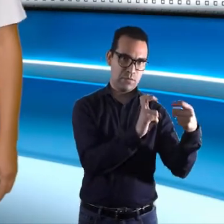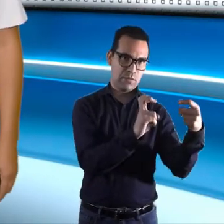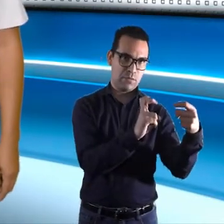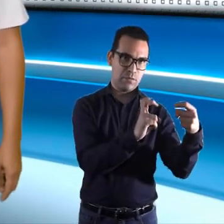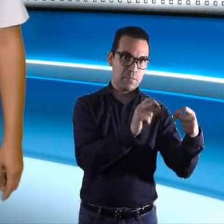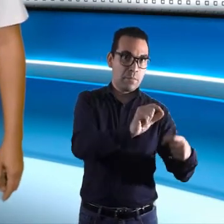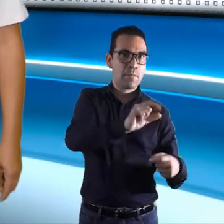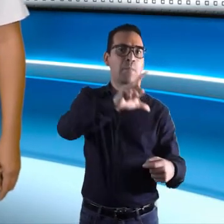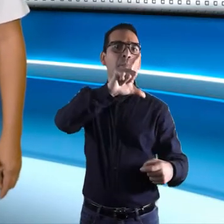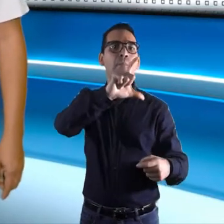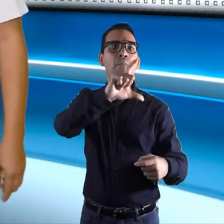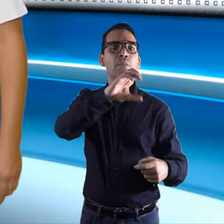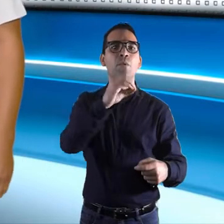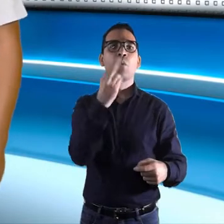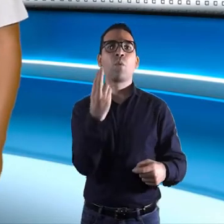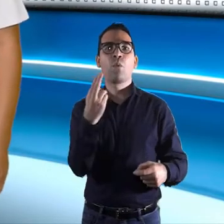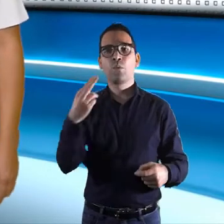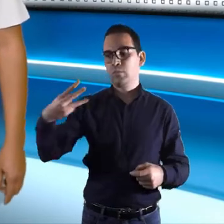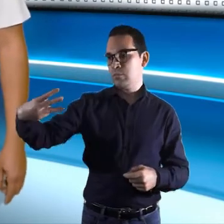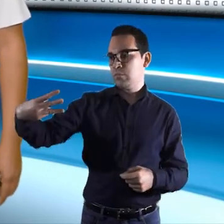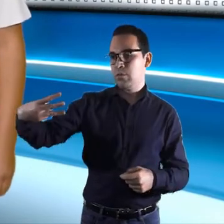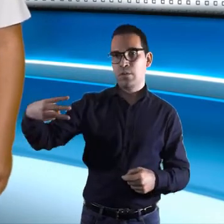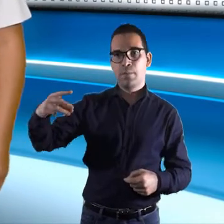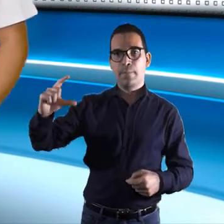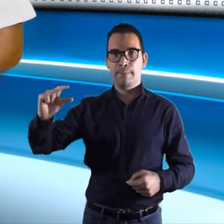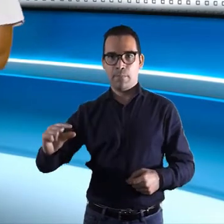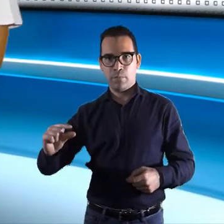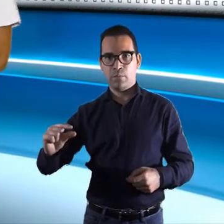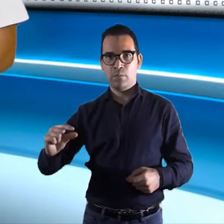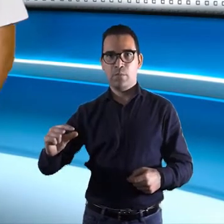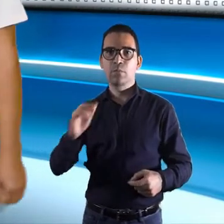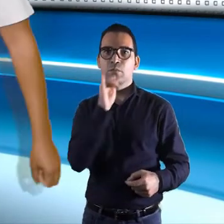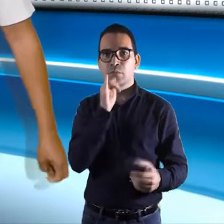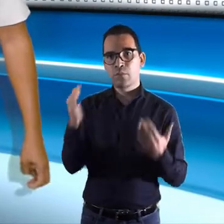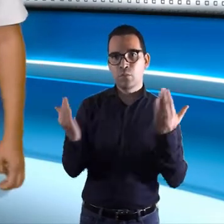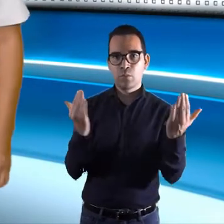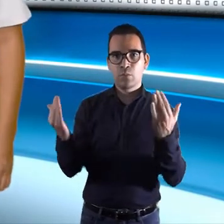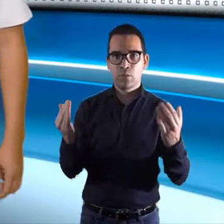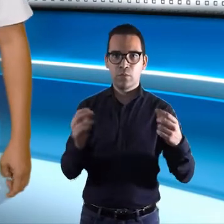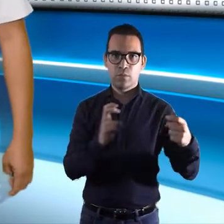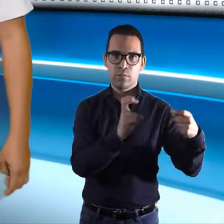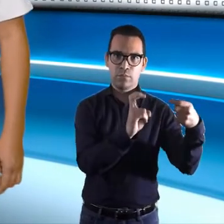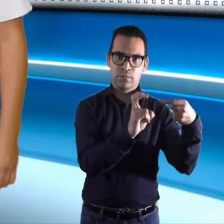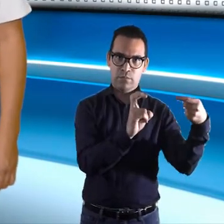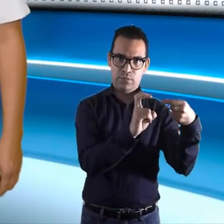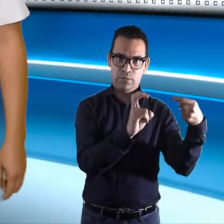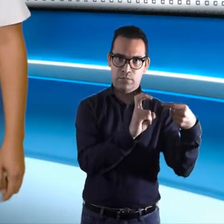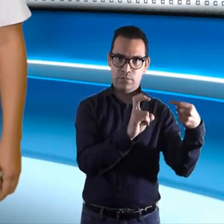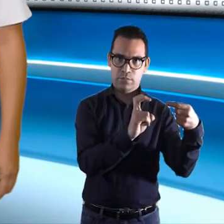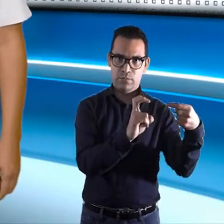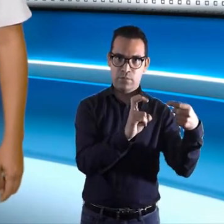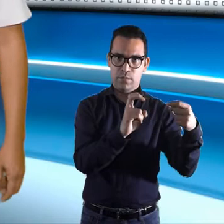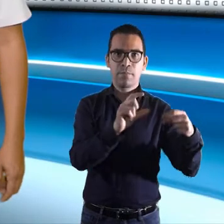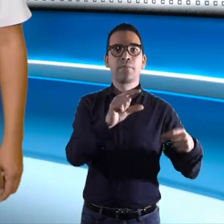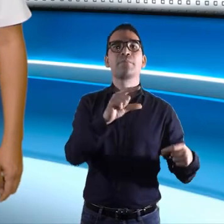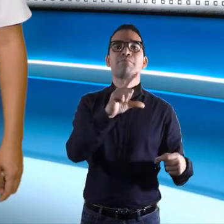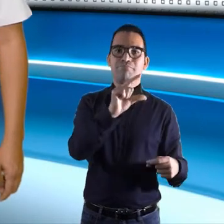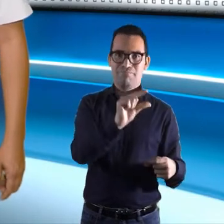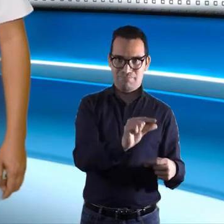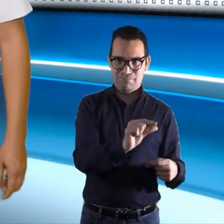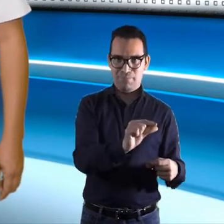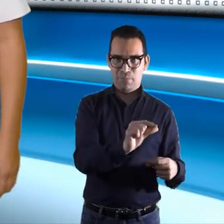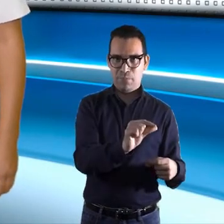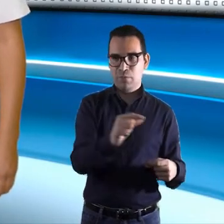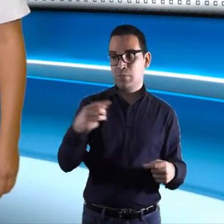maior ou menor do que 3 positivo? O 5 negativo, ele é menor do que